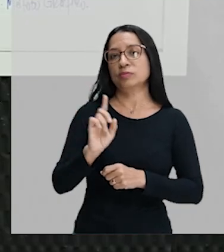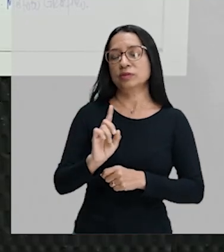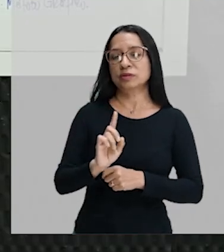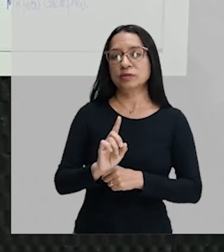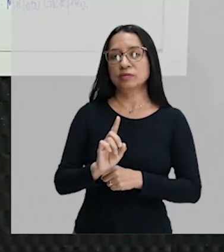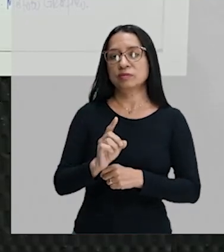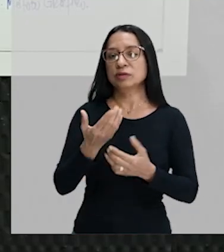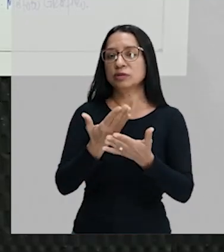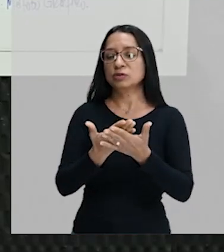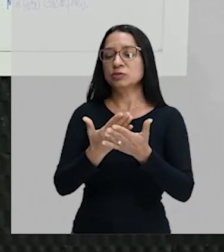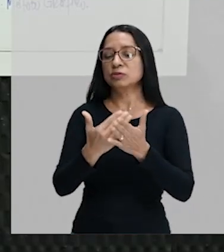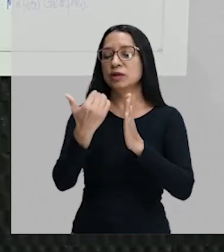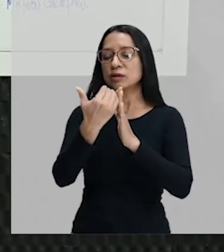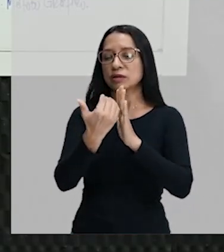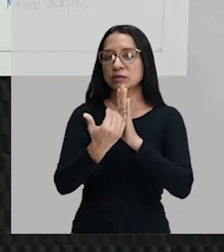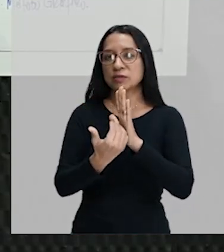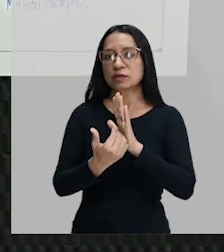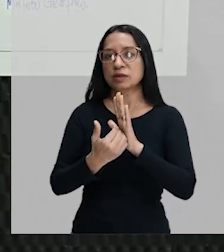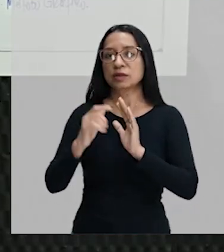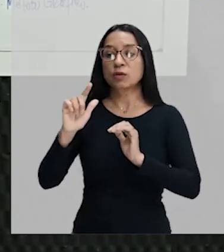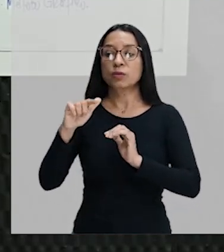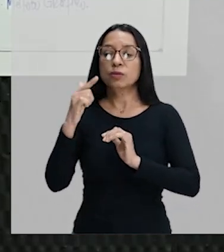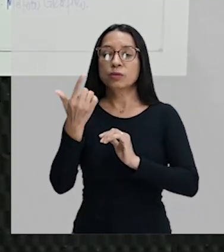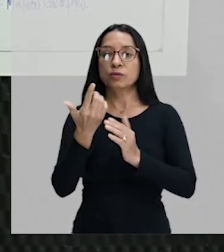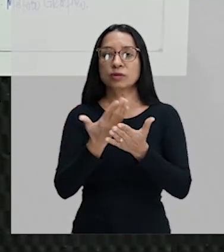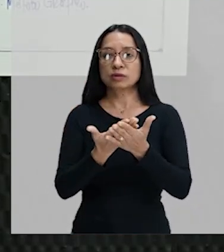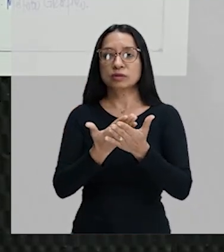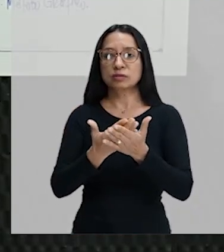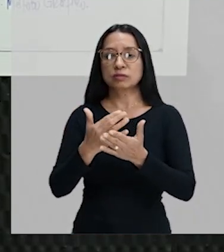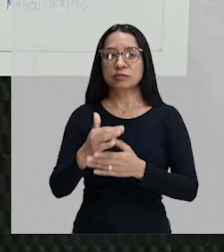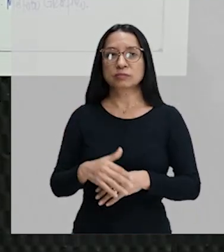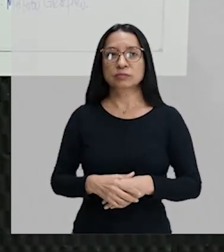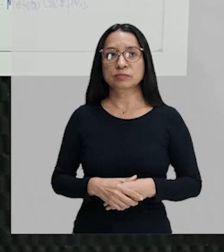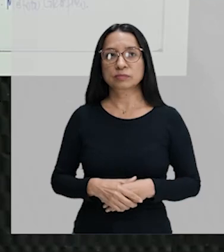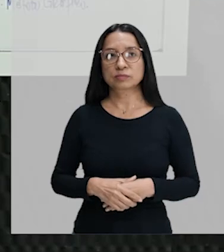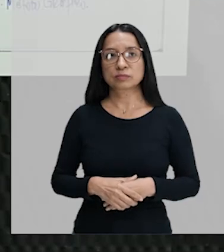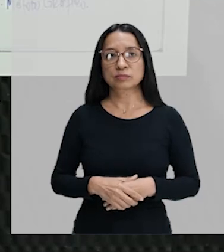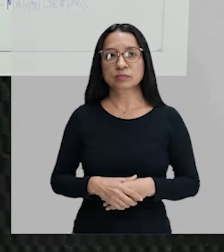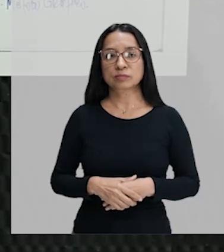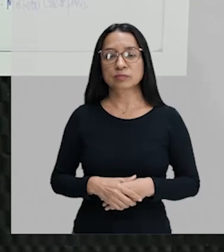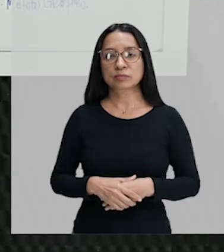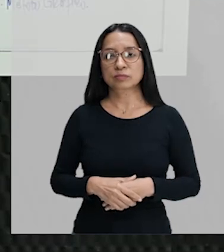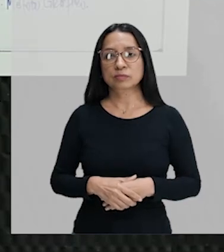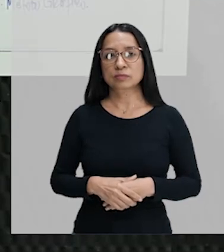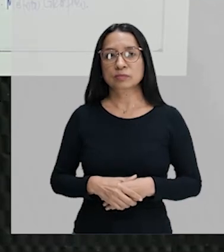nas aulas que vêm. Olha o que acontece aqui, turma. A gente vai usar o nosso plano cartesiano, né?